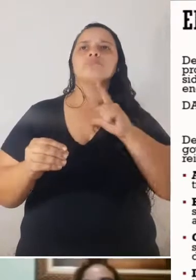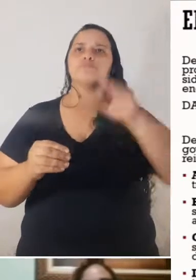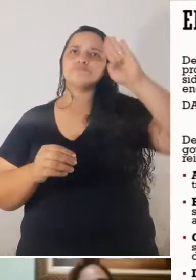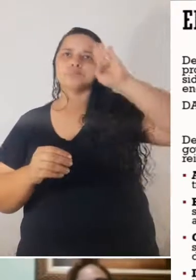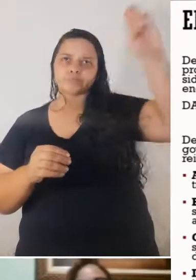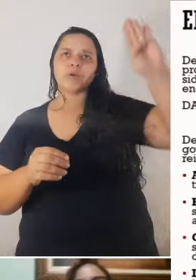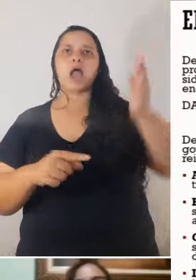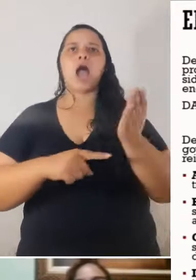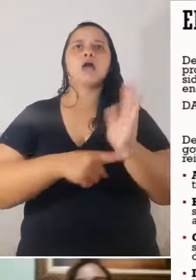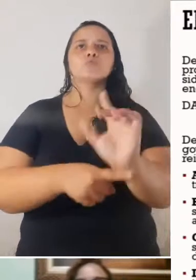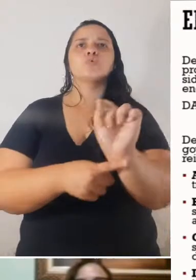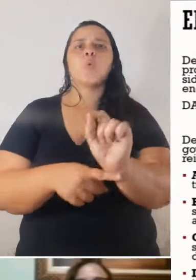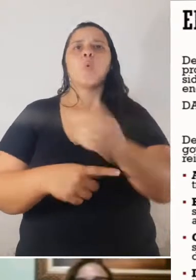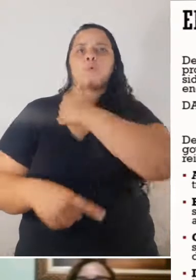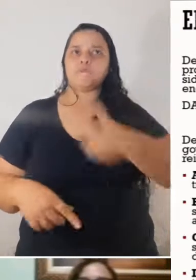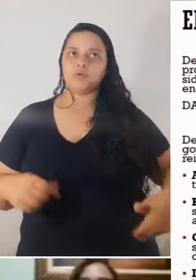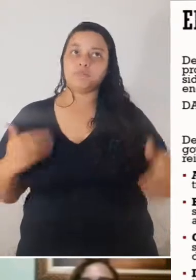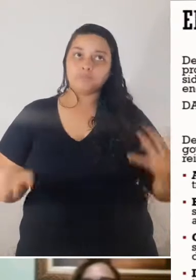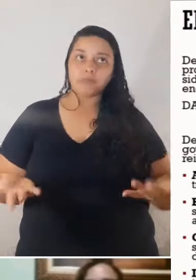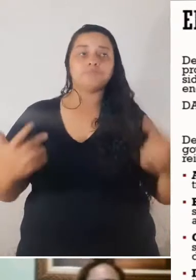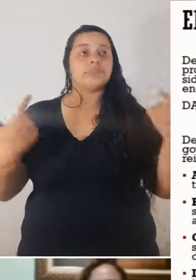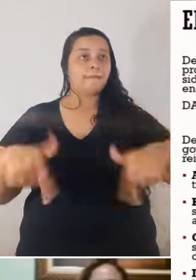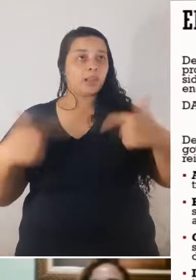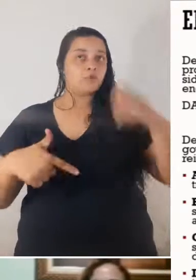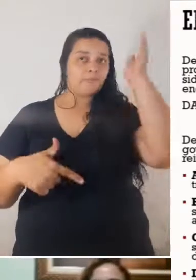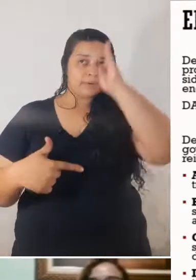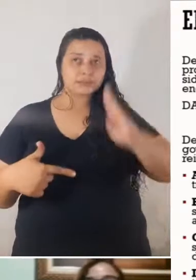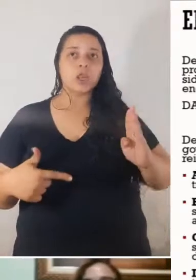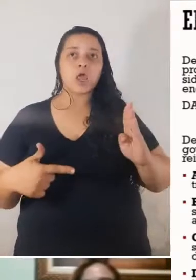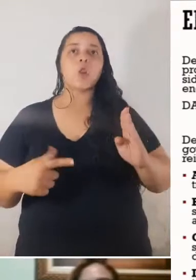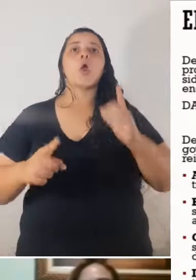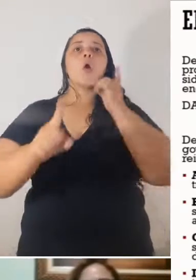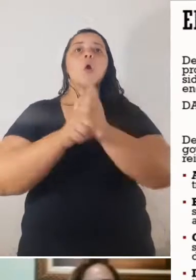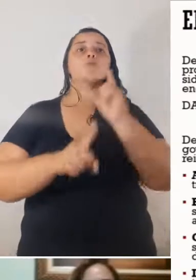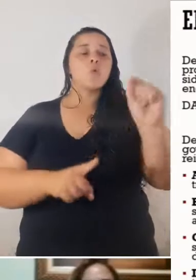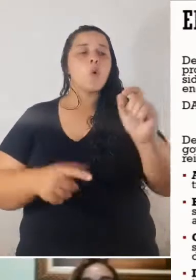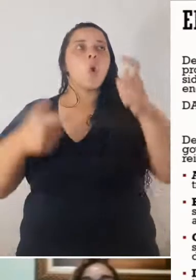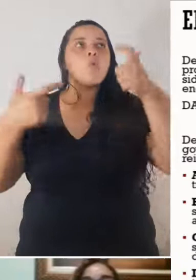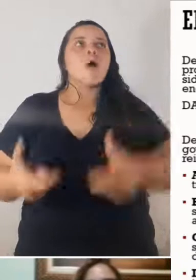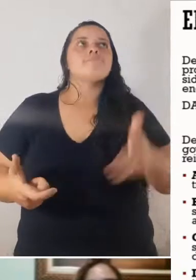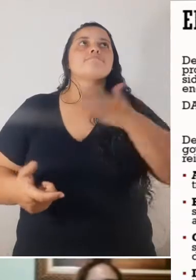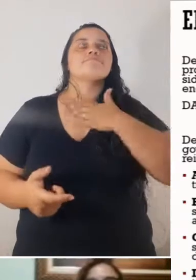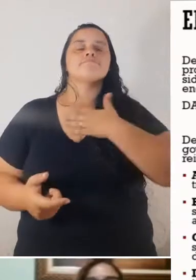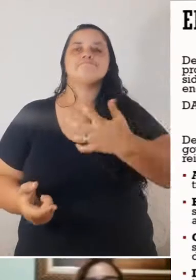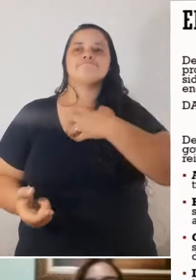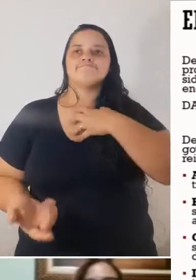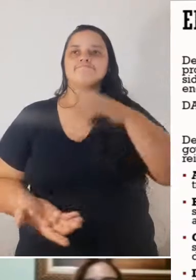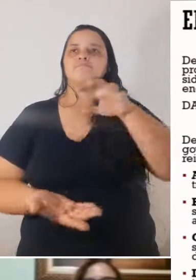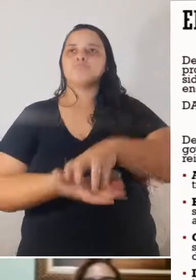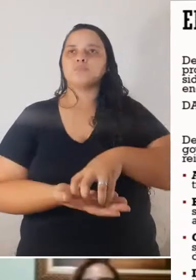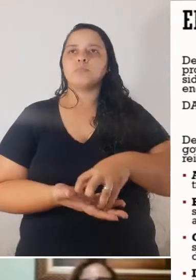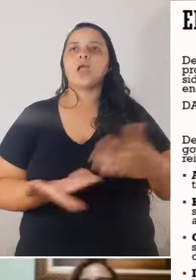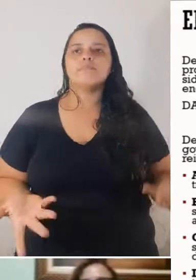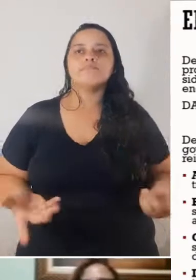governo. Desde aí, o trabalhador brasileiro encontra nos quadros gerais do regime o seu verdadeiro lugar. Enunciado. De que